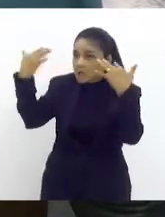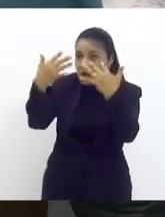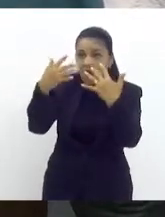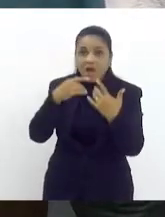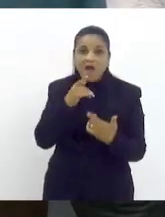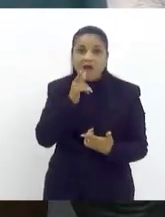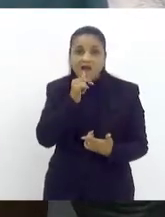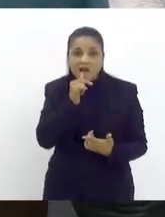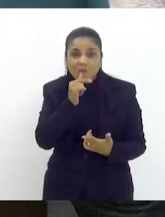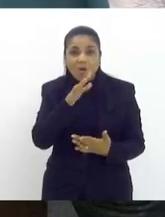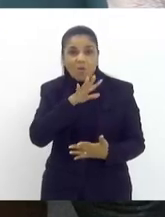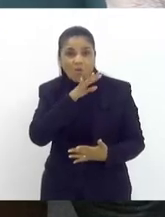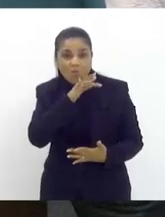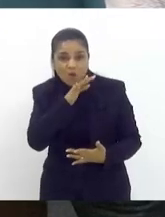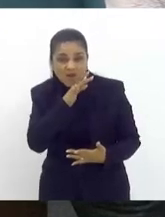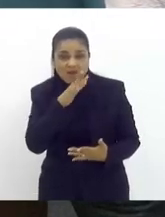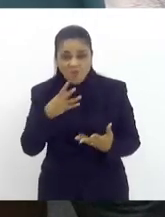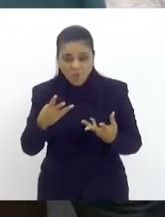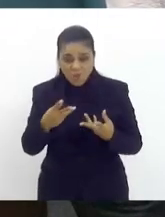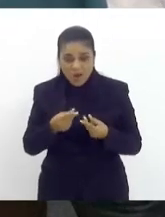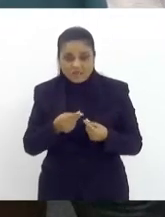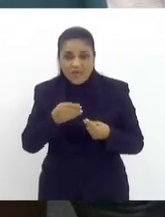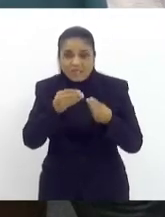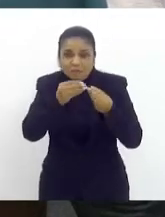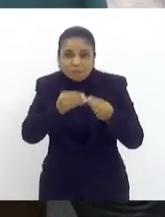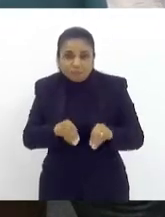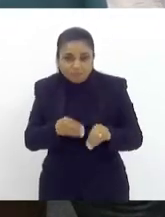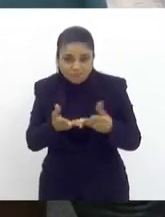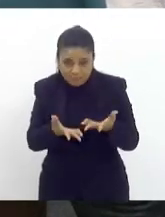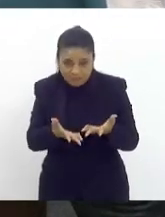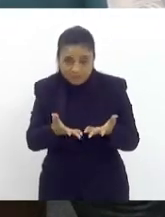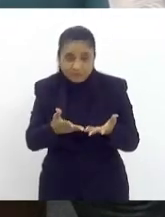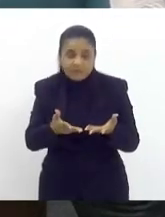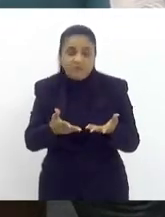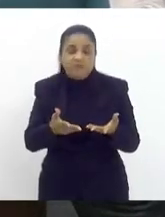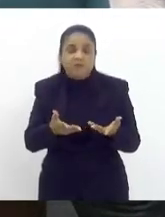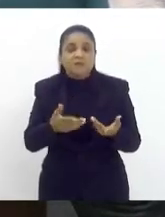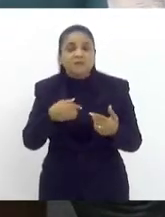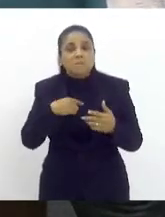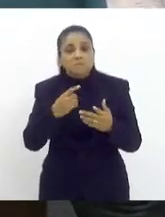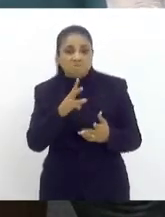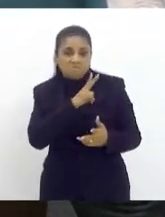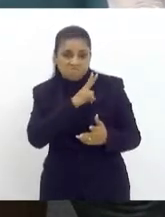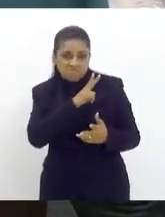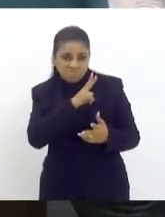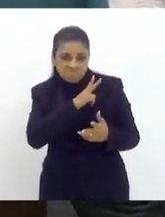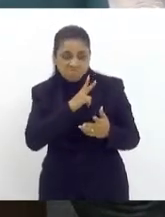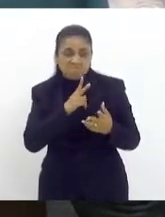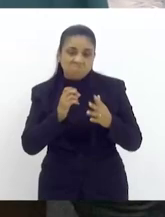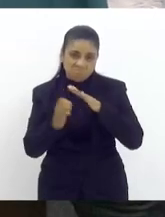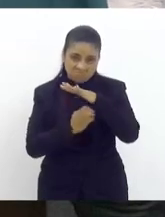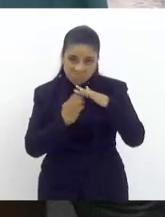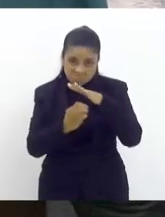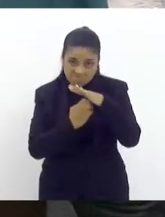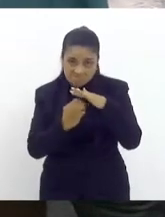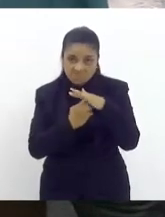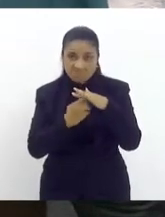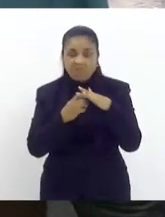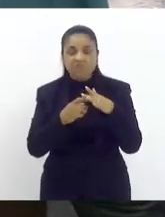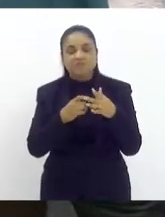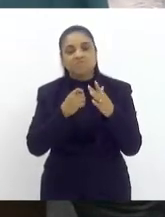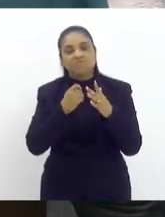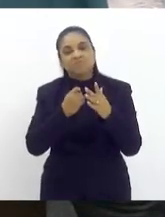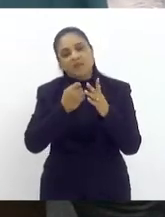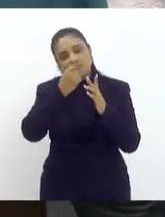de péssima qualidade, quando chega. Então, privatizou, piorou, a tarifa social é uma necessidade